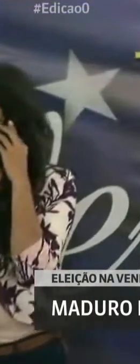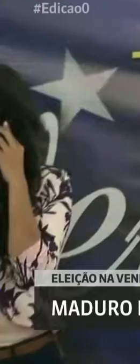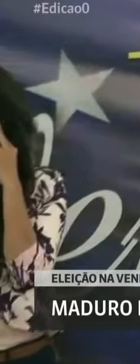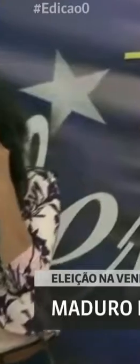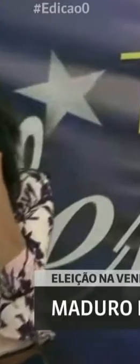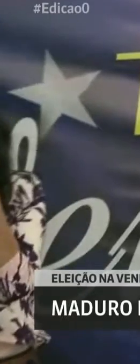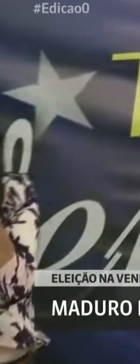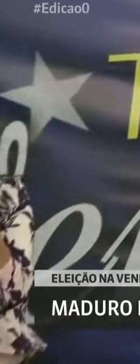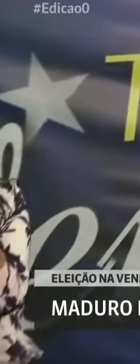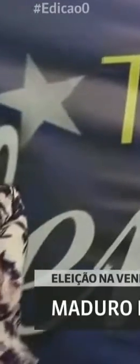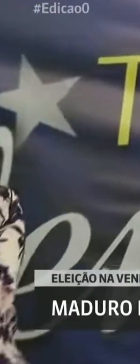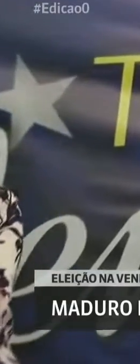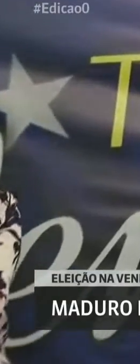denunciou fraudes na votação